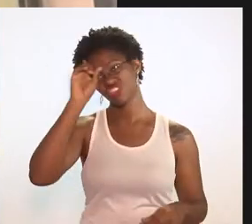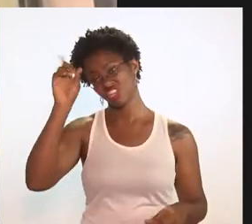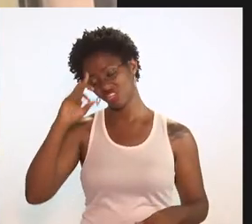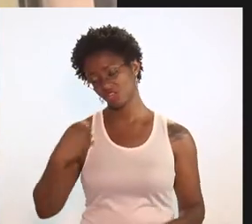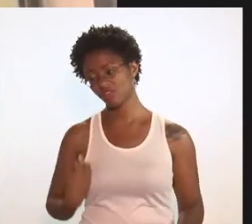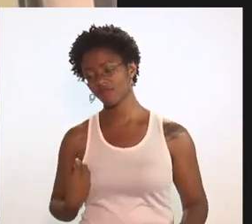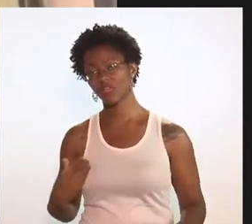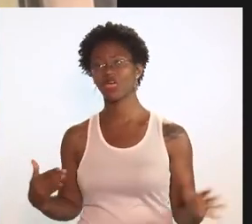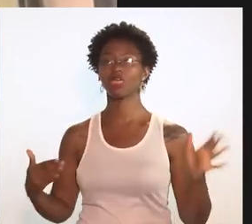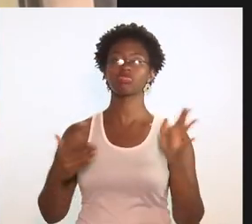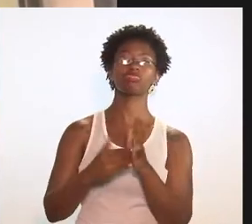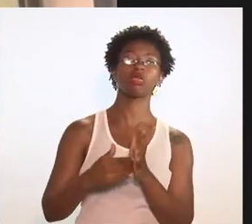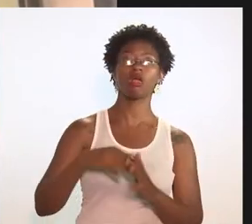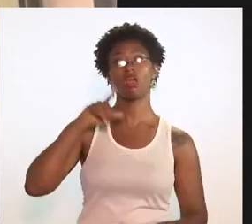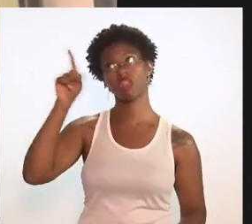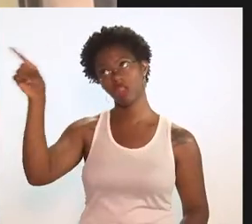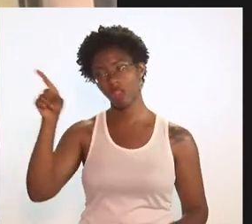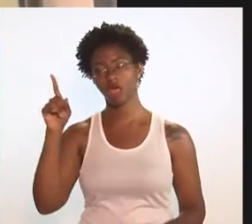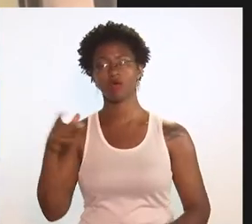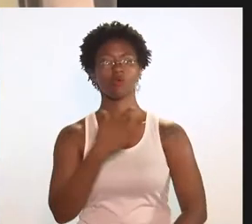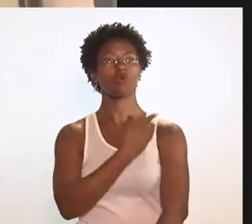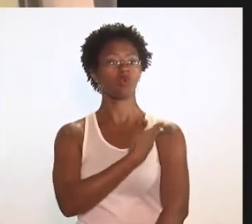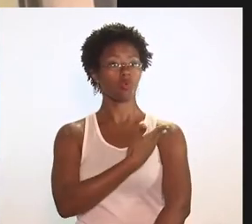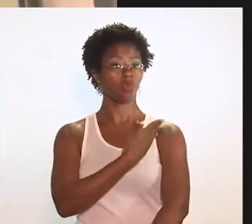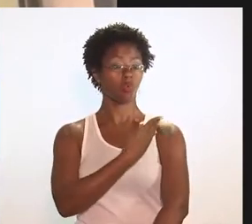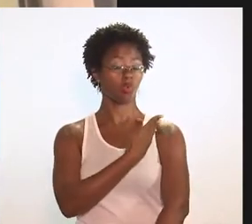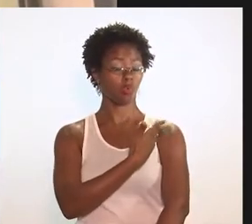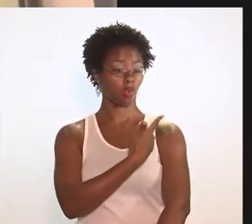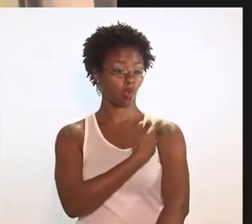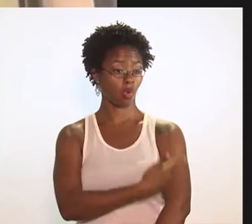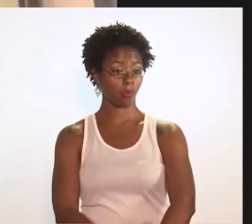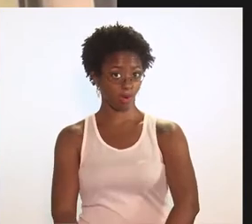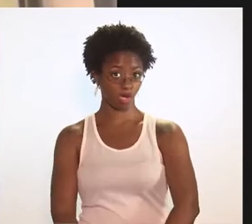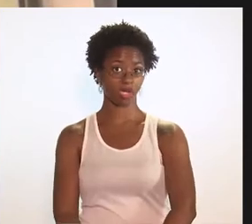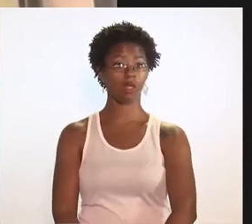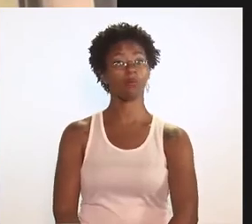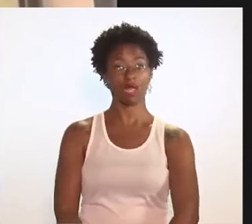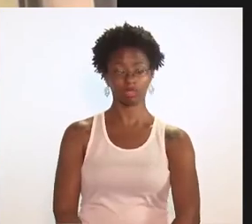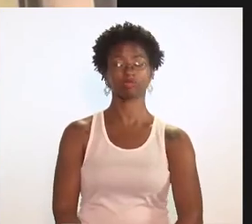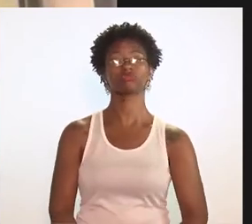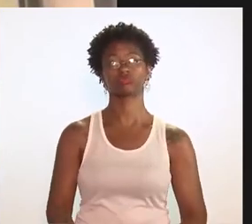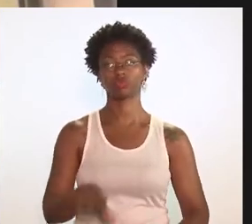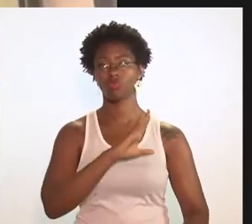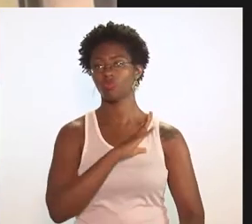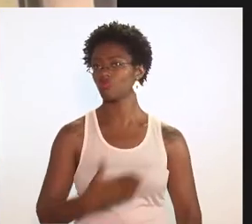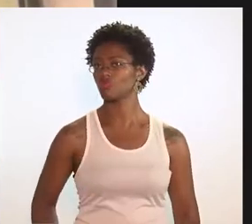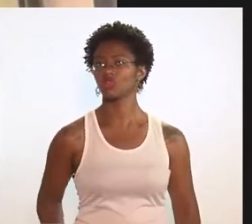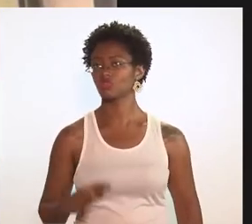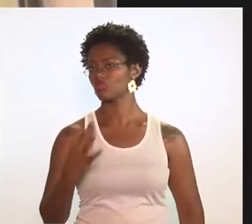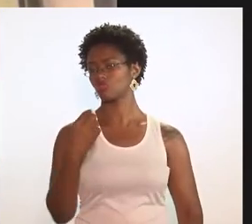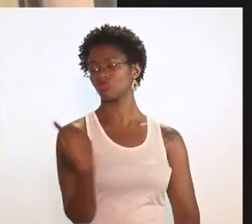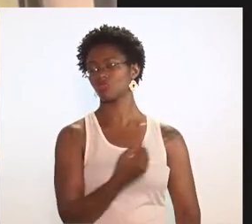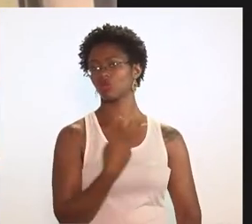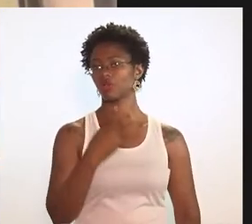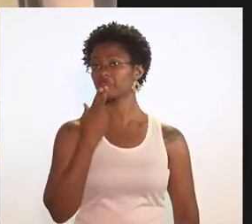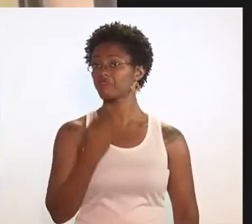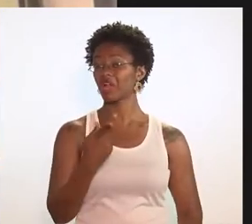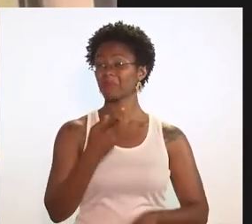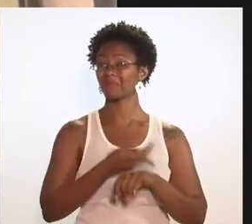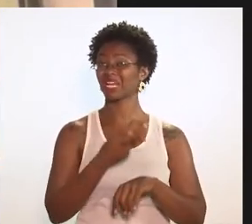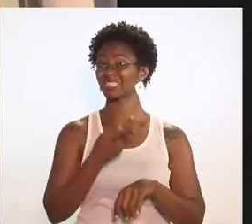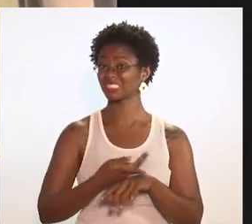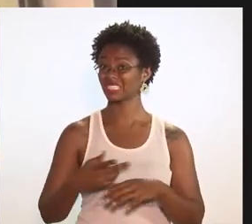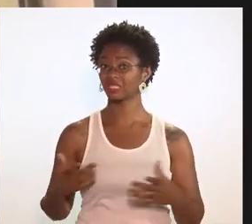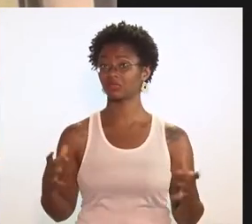o dia a dia até as alavancas, até o comportamento do governo com todos nós. Quando a gente fala da prateada